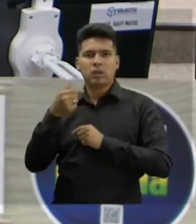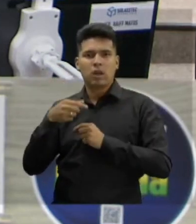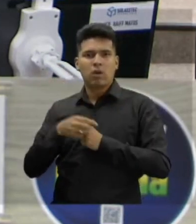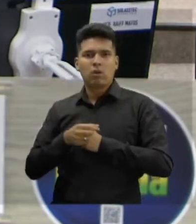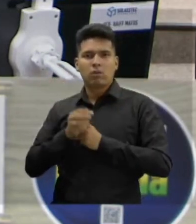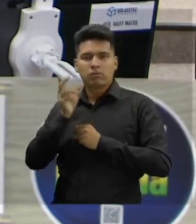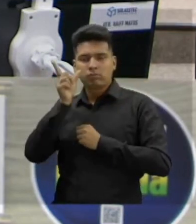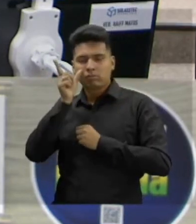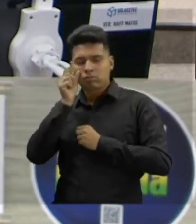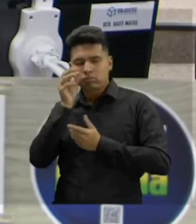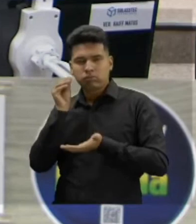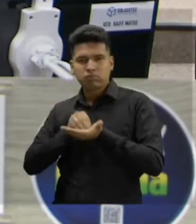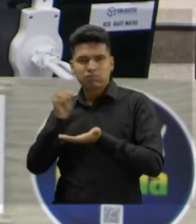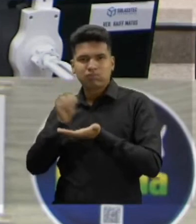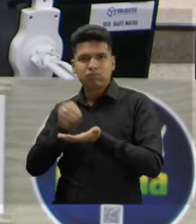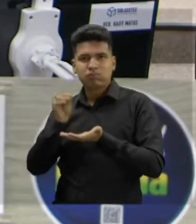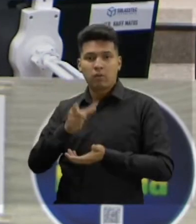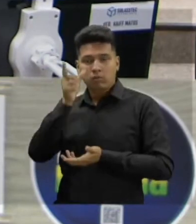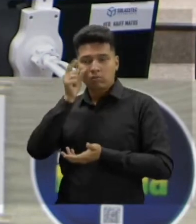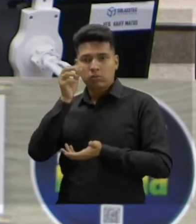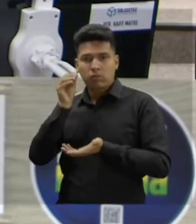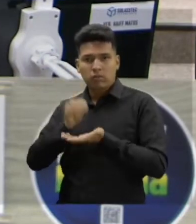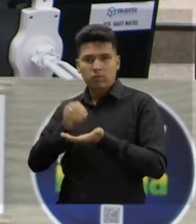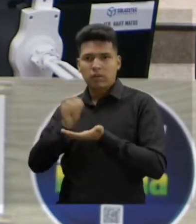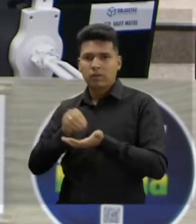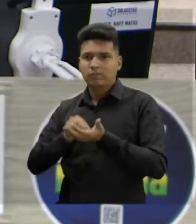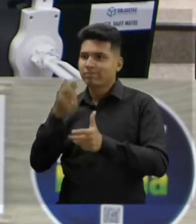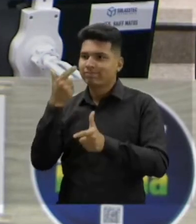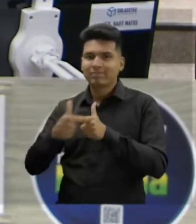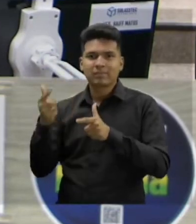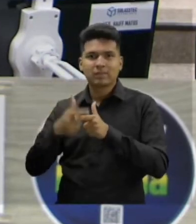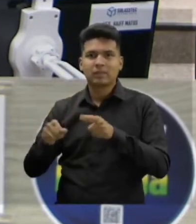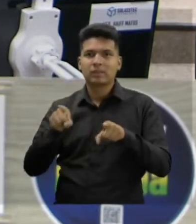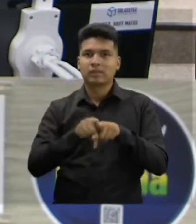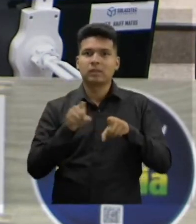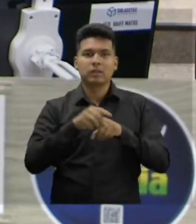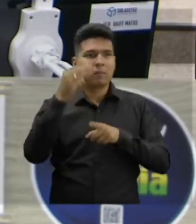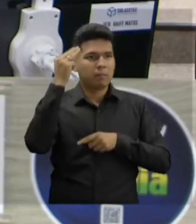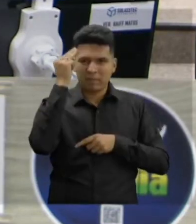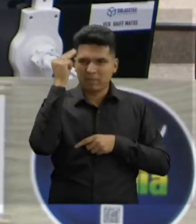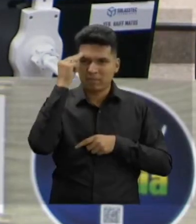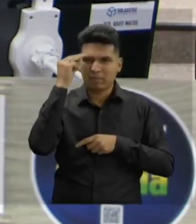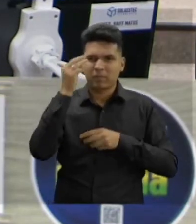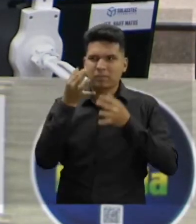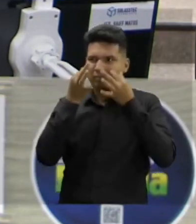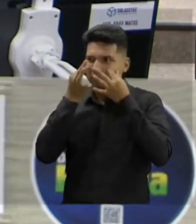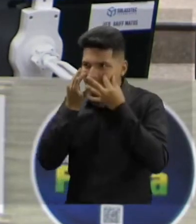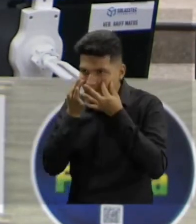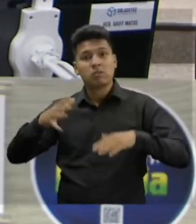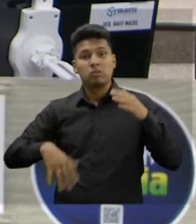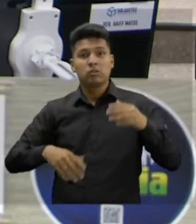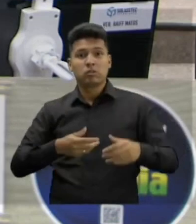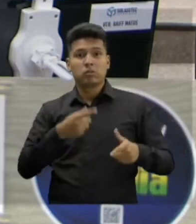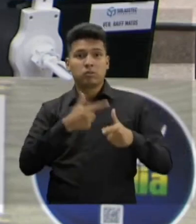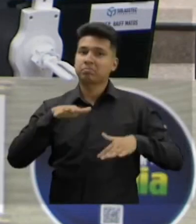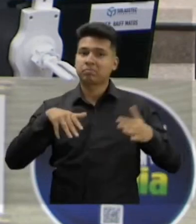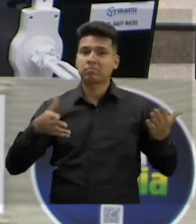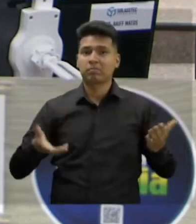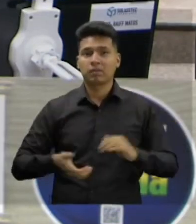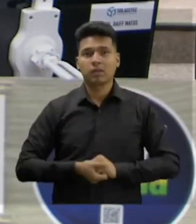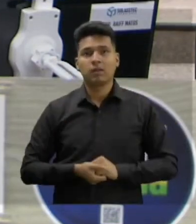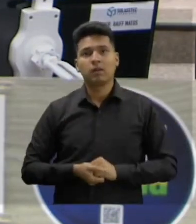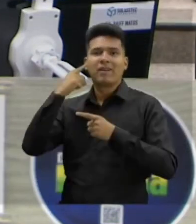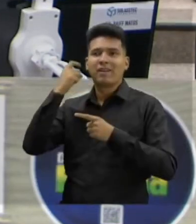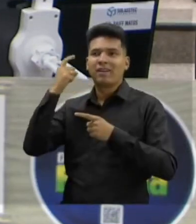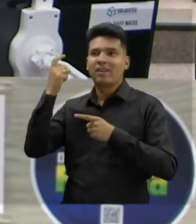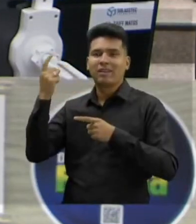sono no dia seguinte é muito prejudicial. Sono e conduta, memória e atenção, entre outros. Até ataque cardíaco dá problema da